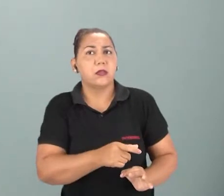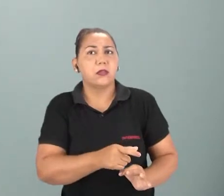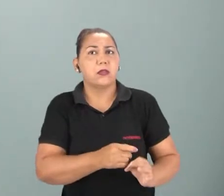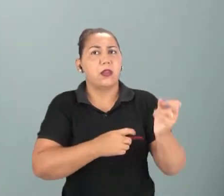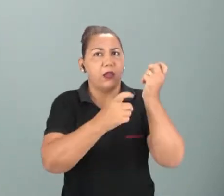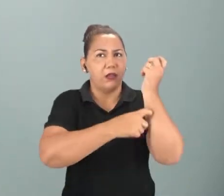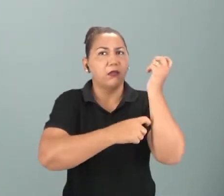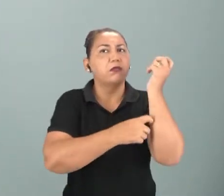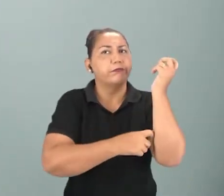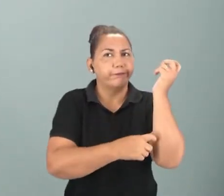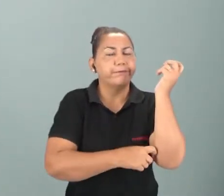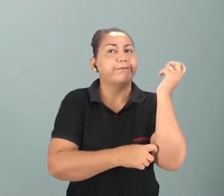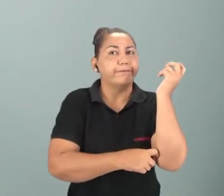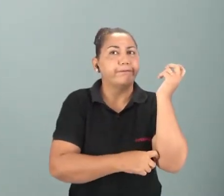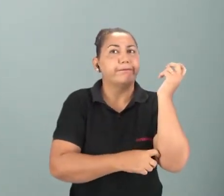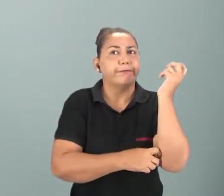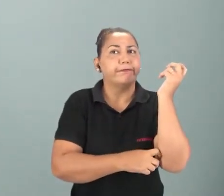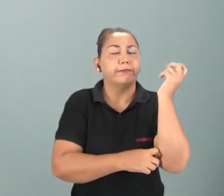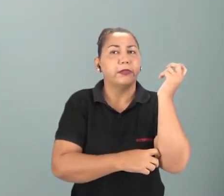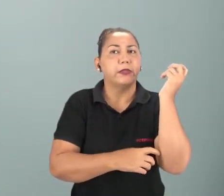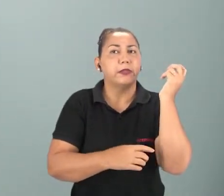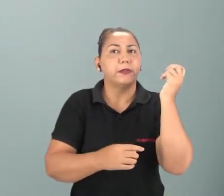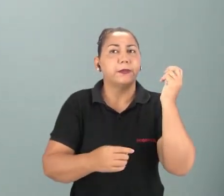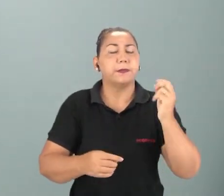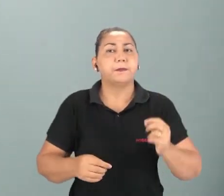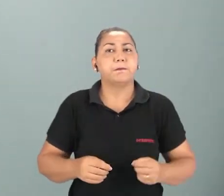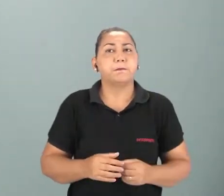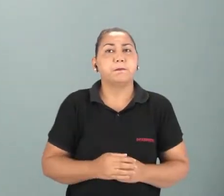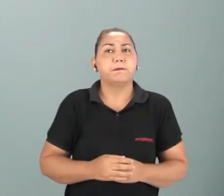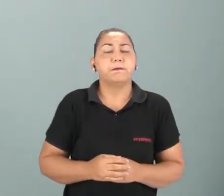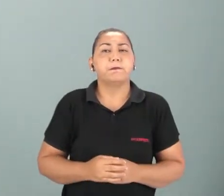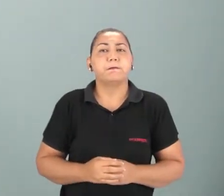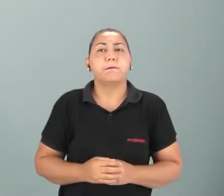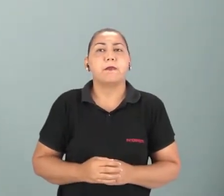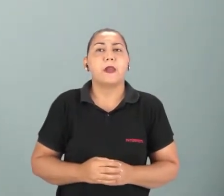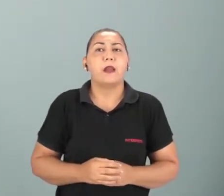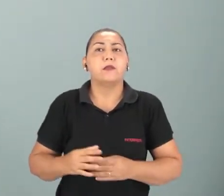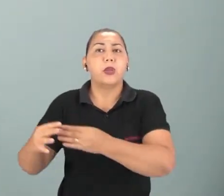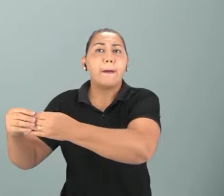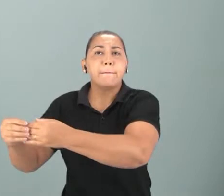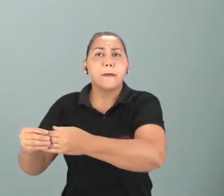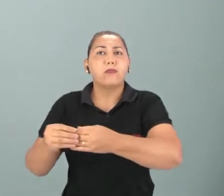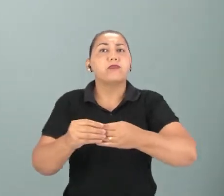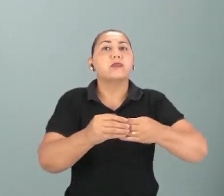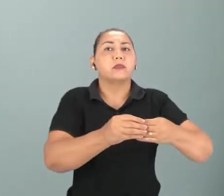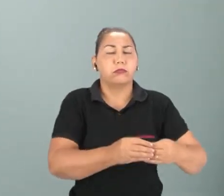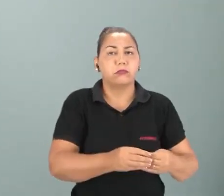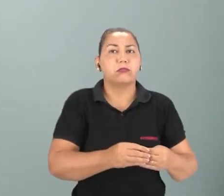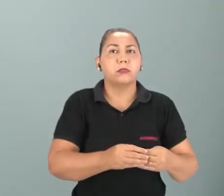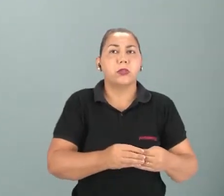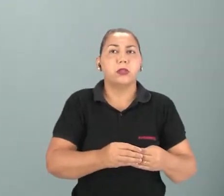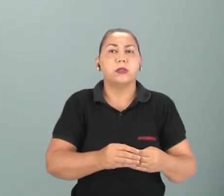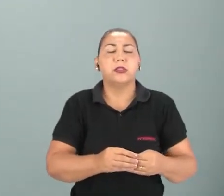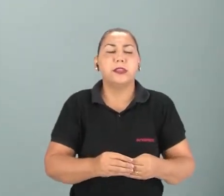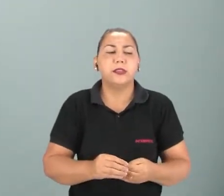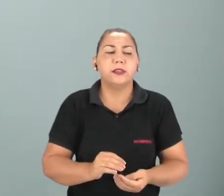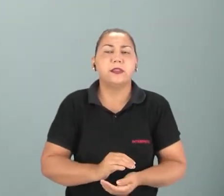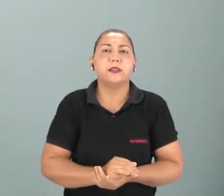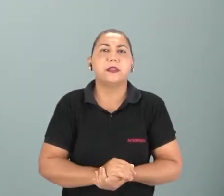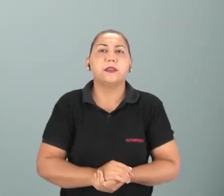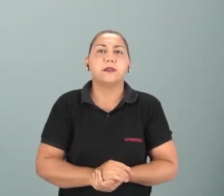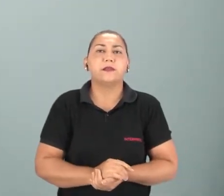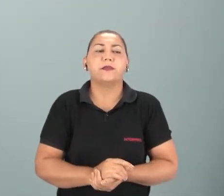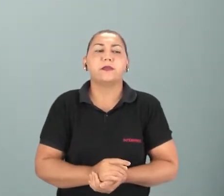seringalistas principalmente, de buscar nas aldeias indígenas, matar as lideranças indígenas e capturar homens e